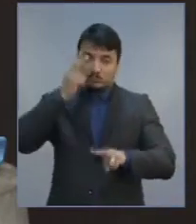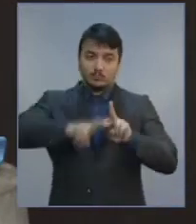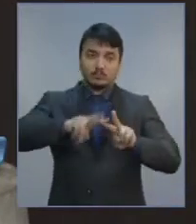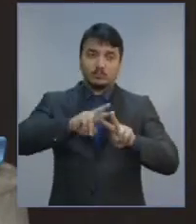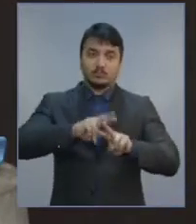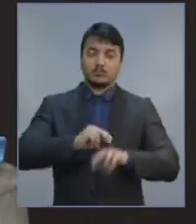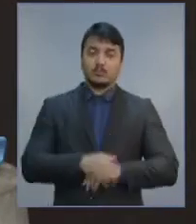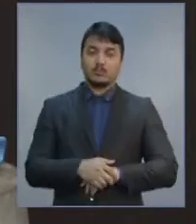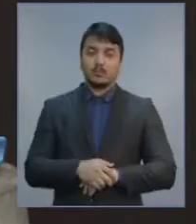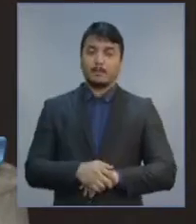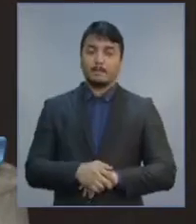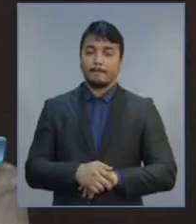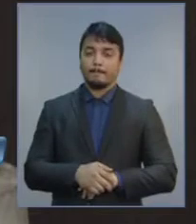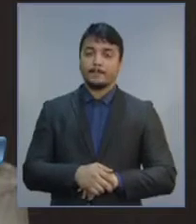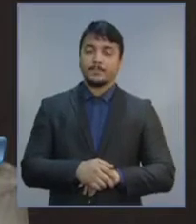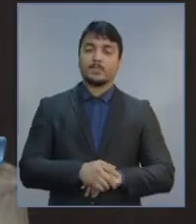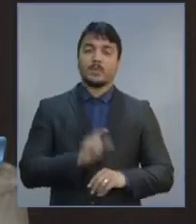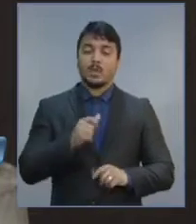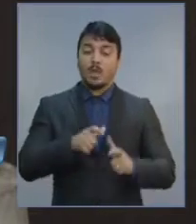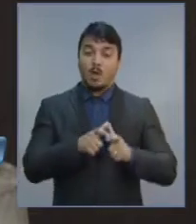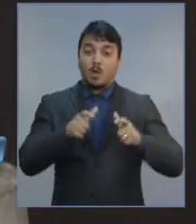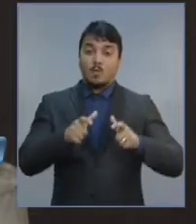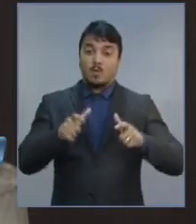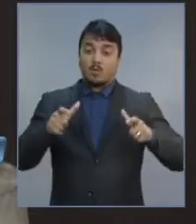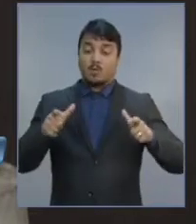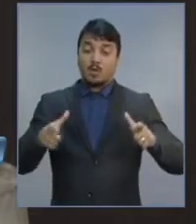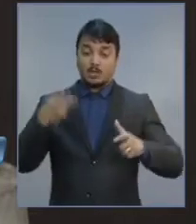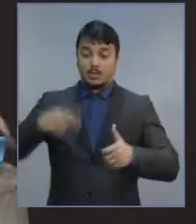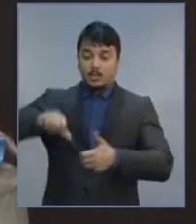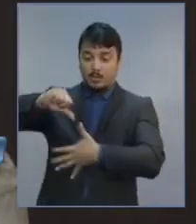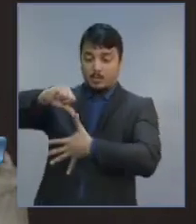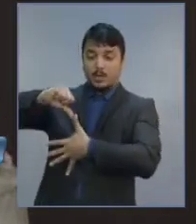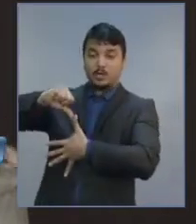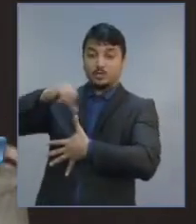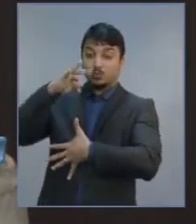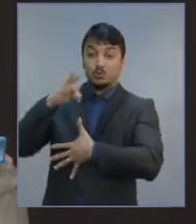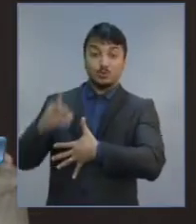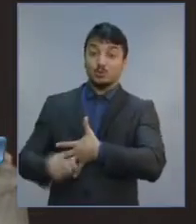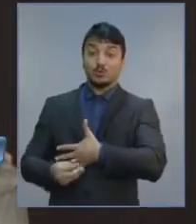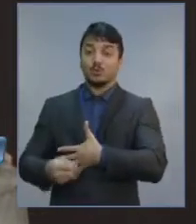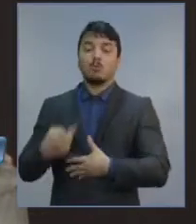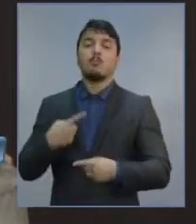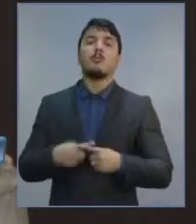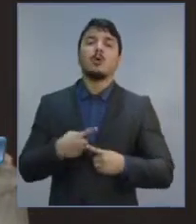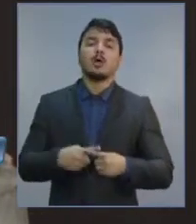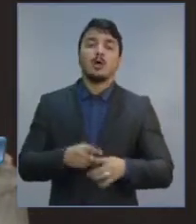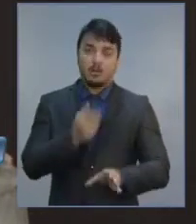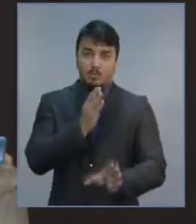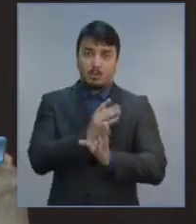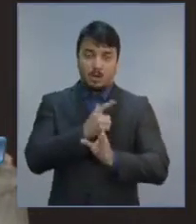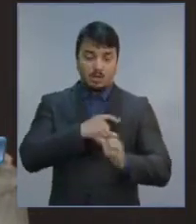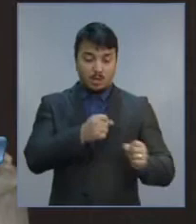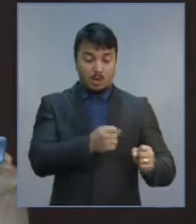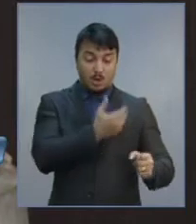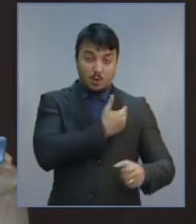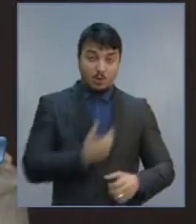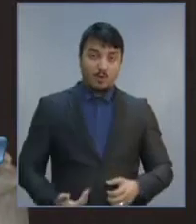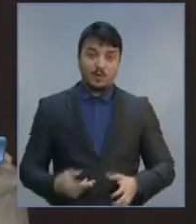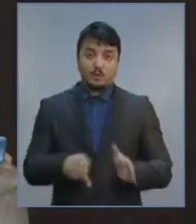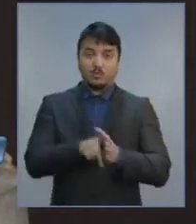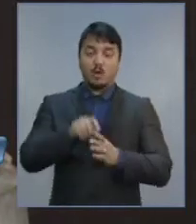a ascensão desses grupos se deu, dentre outras coisas, porque governos que tinham